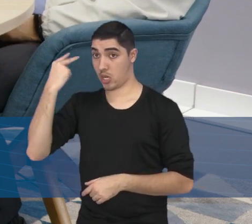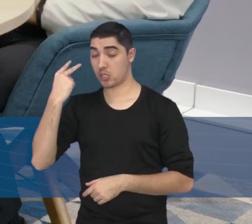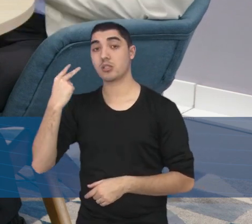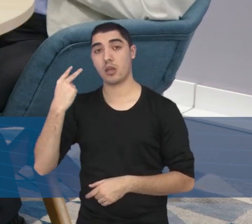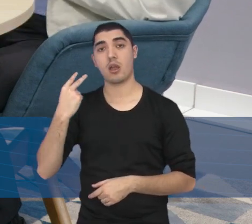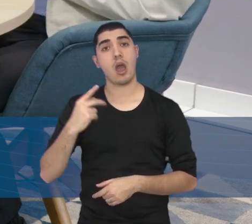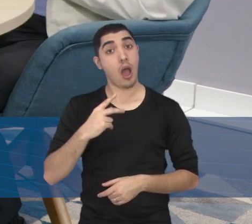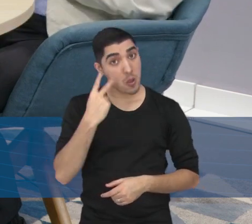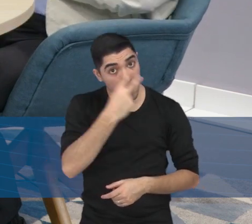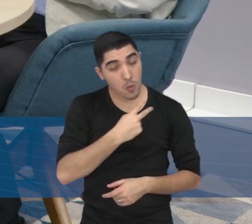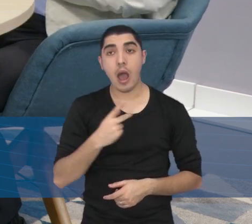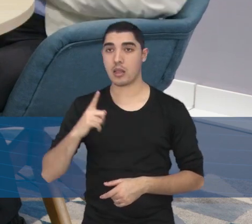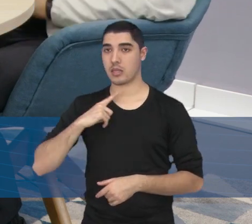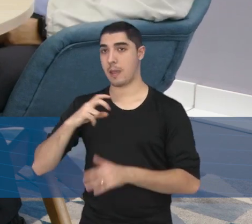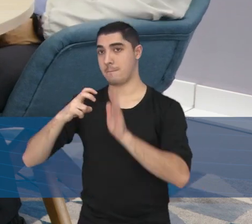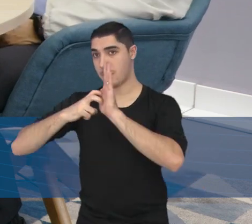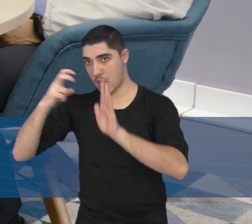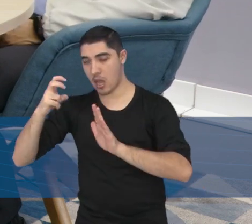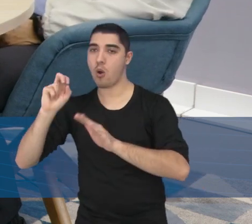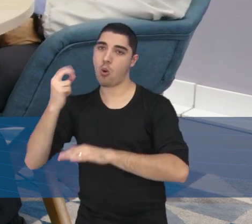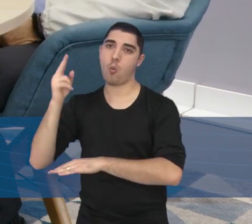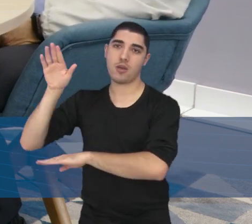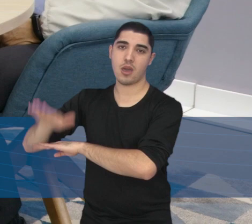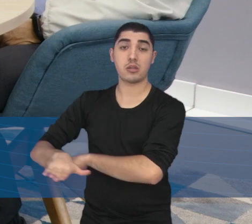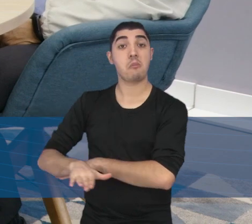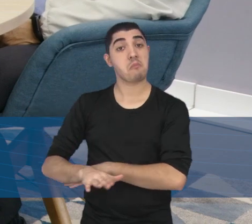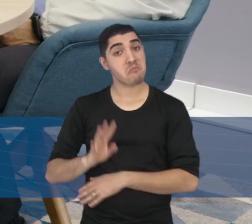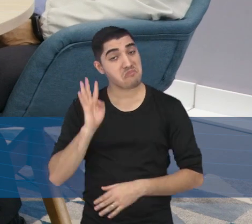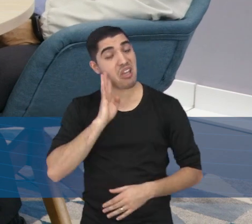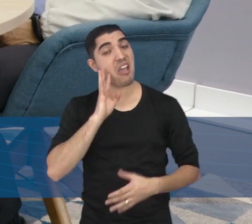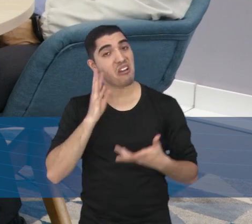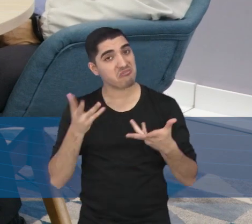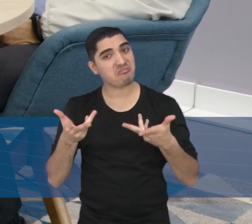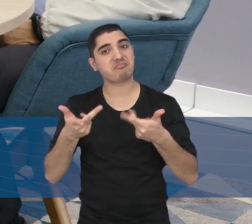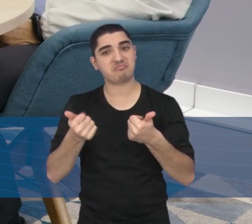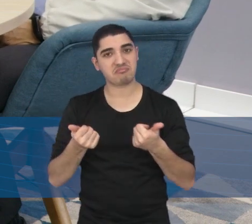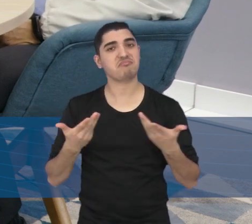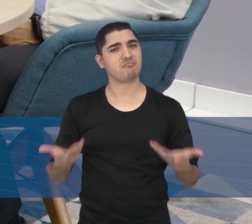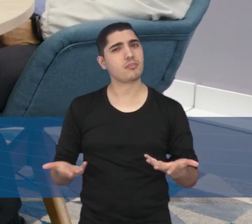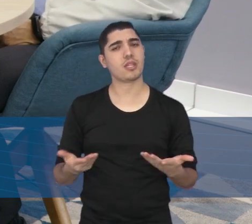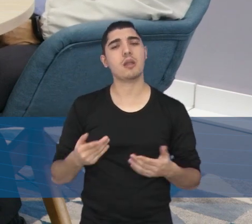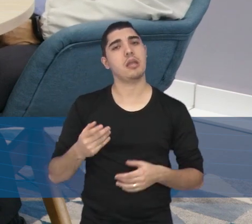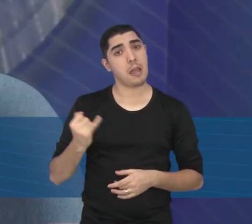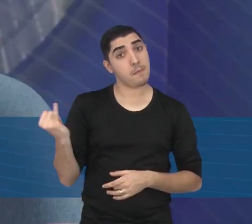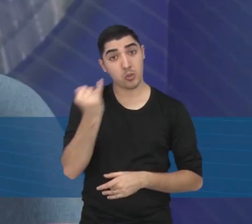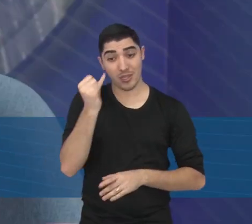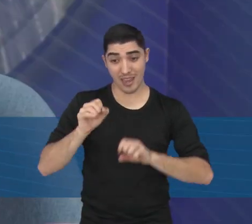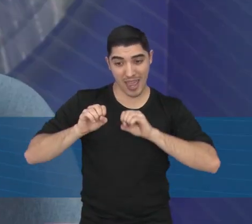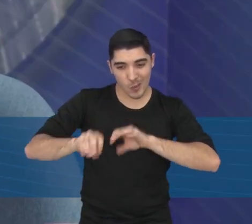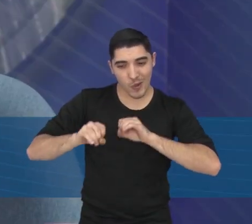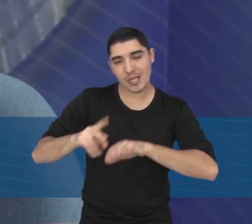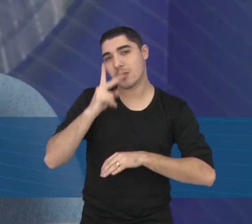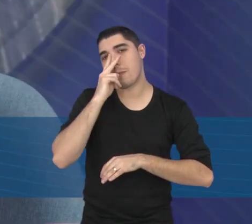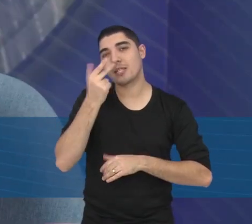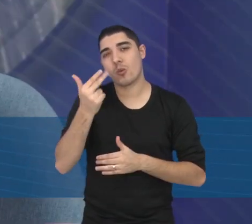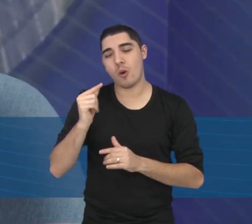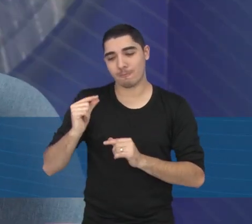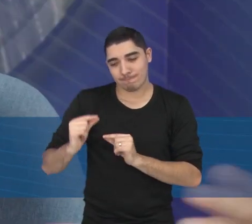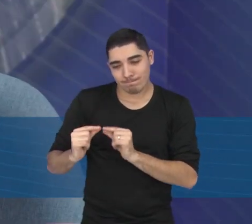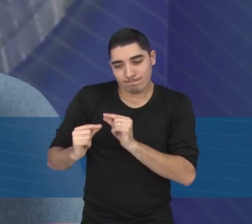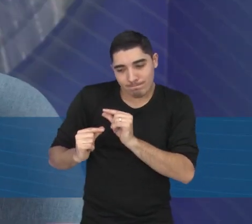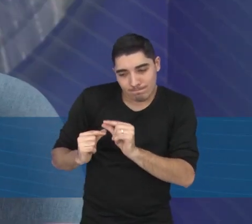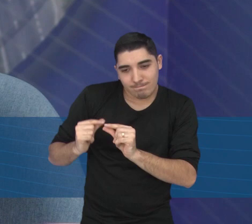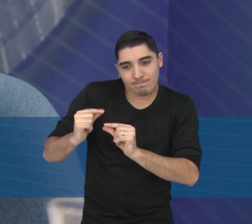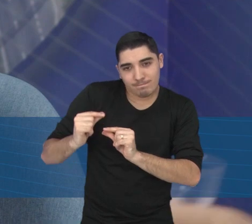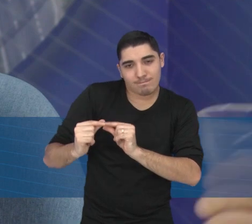horas. Então, tem de manhã e à tarde. Ah, legal. Bacana. É bem isso, né? Educação, e é um trabalho formiguinha, gradual,